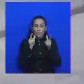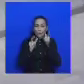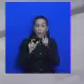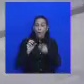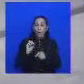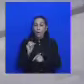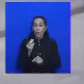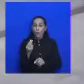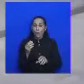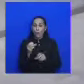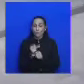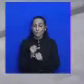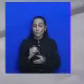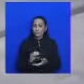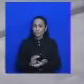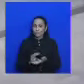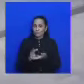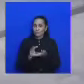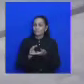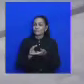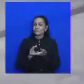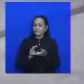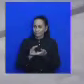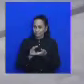apostas vencedoras e ainda